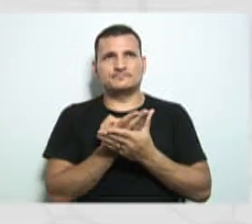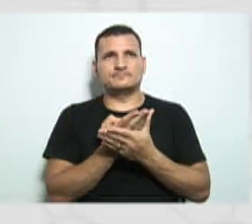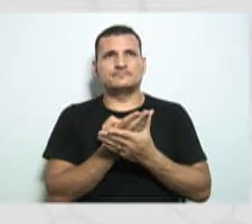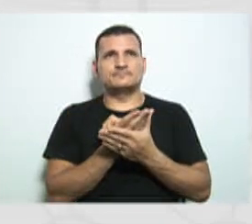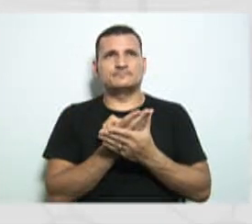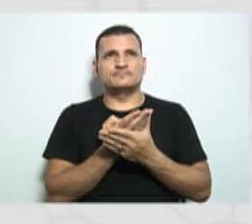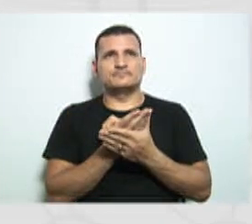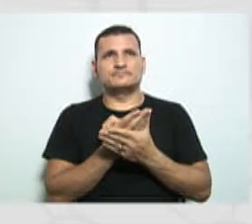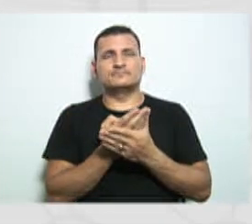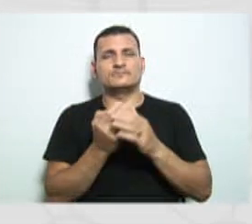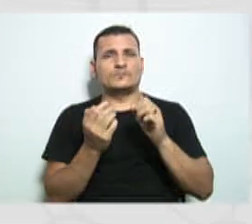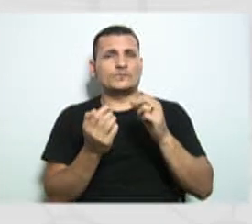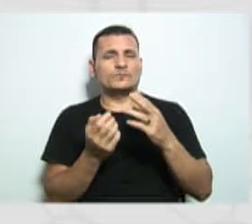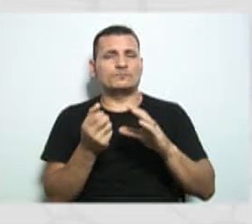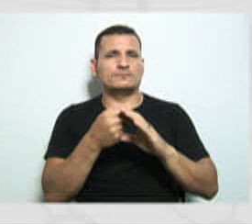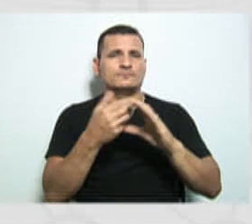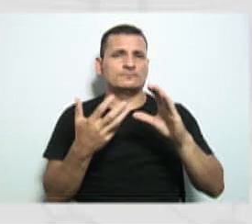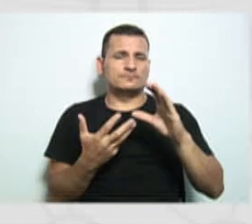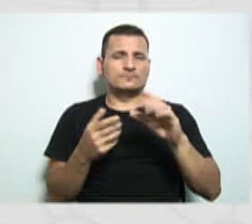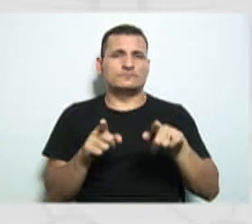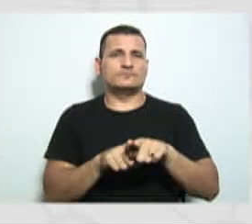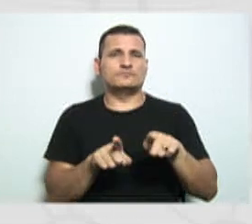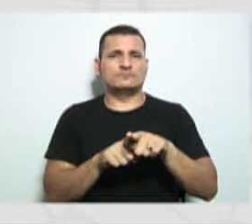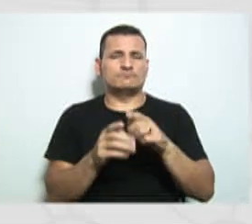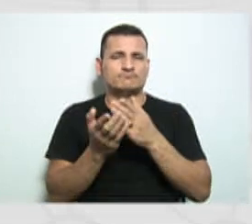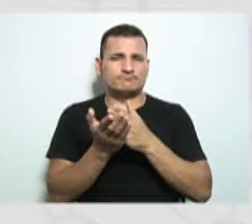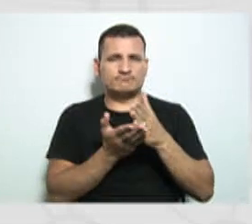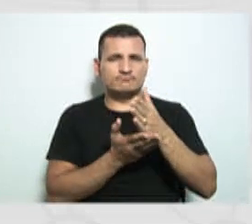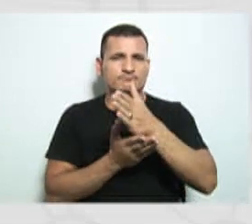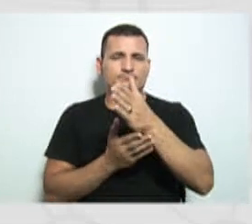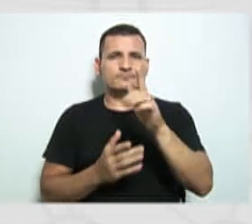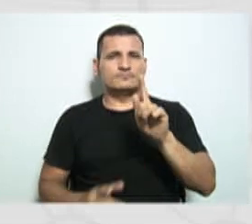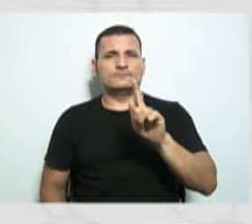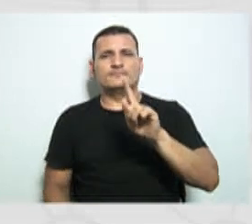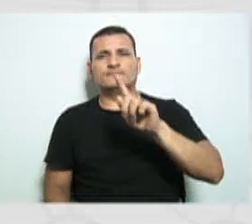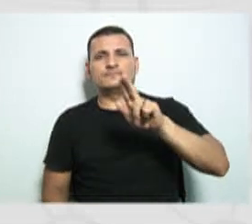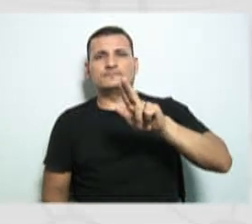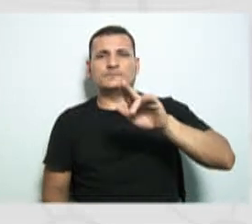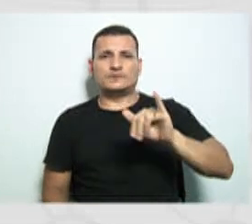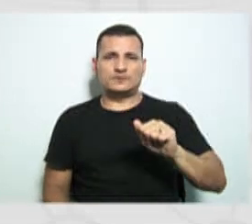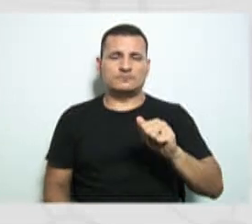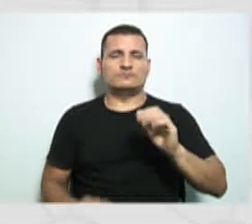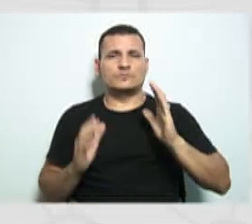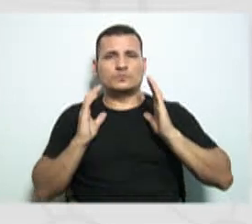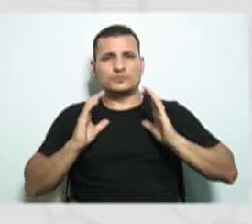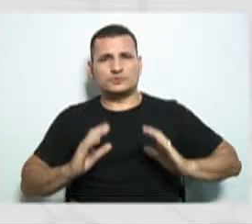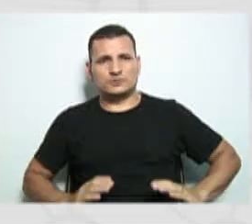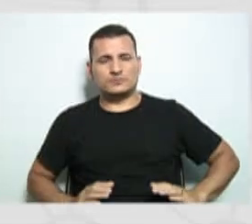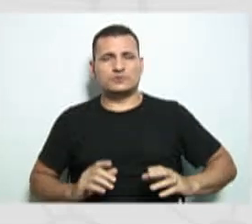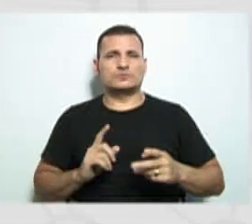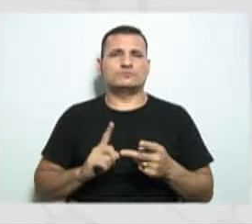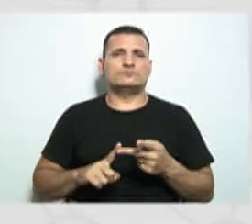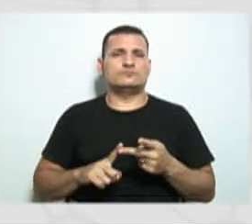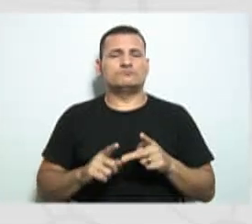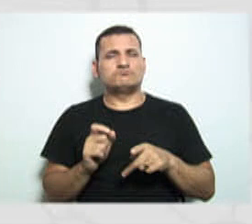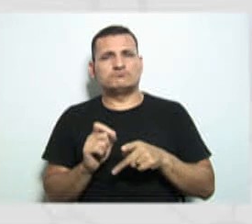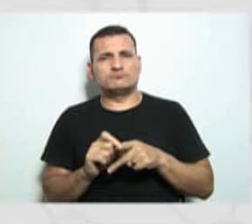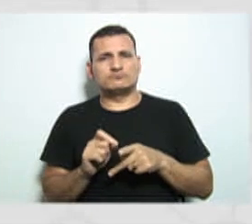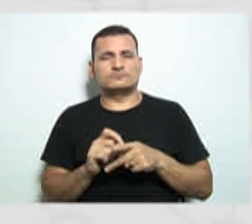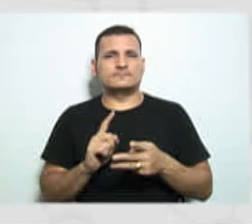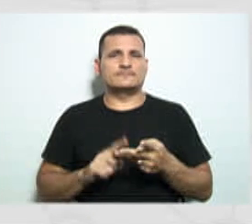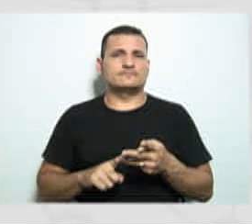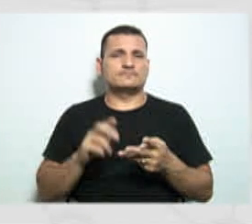Ou os atributos que servem de guia, tá? Os valores servem de guia para comportamentos, atitudes e